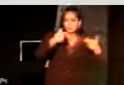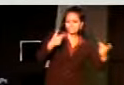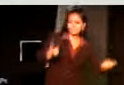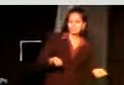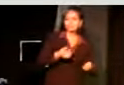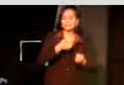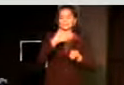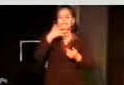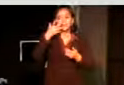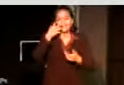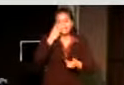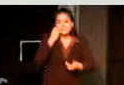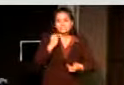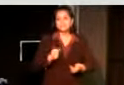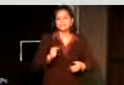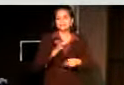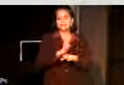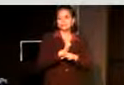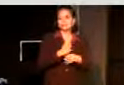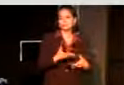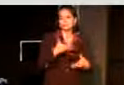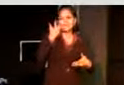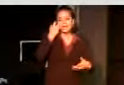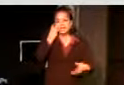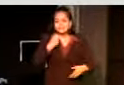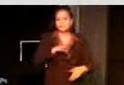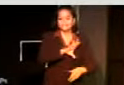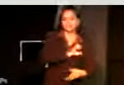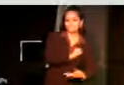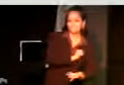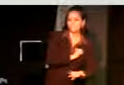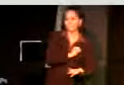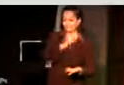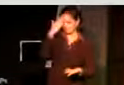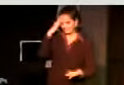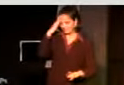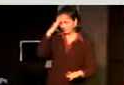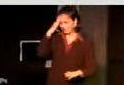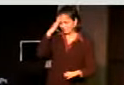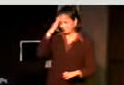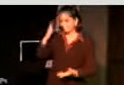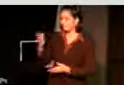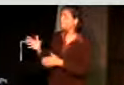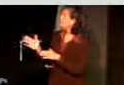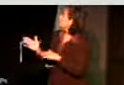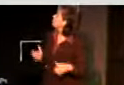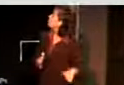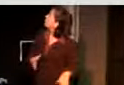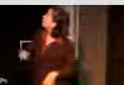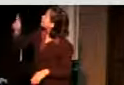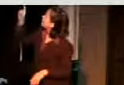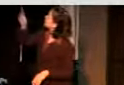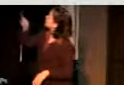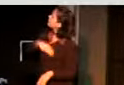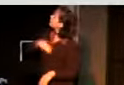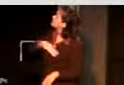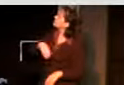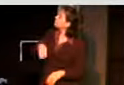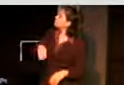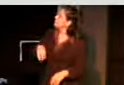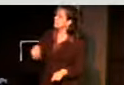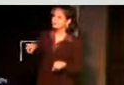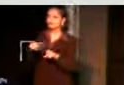misericordioso a partir de hoje Mateus 25 32 ou 34 em diante então o